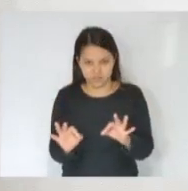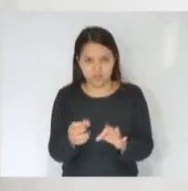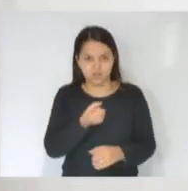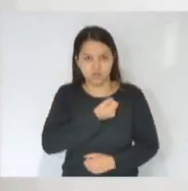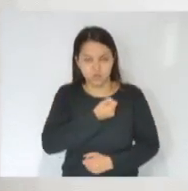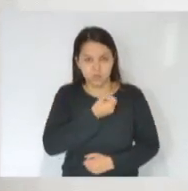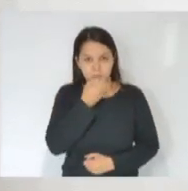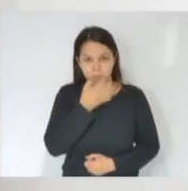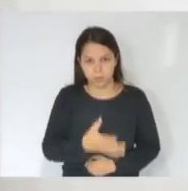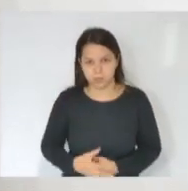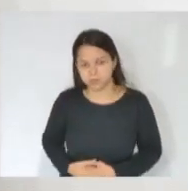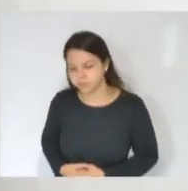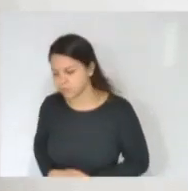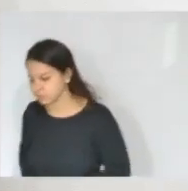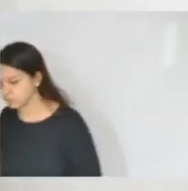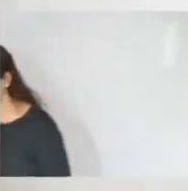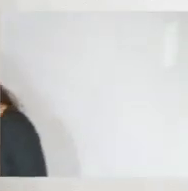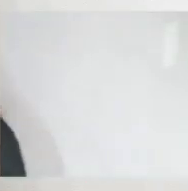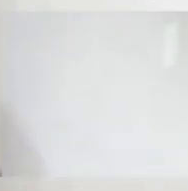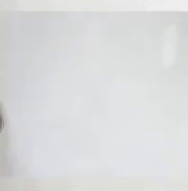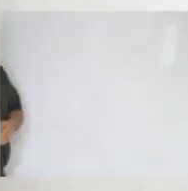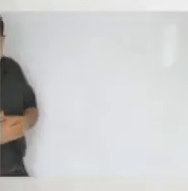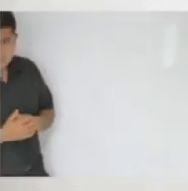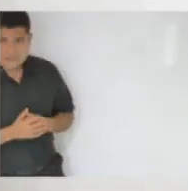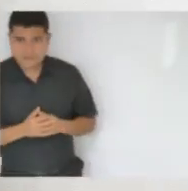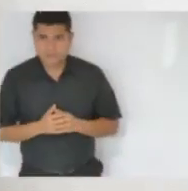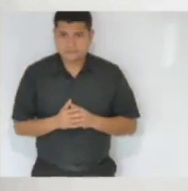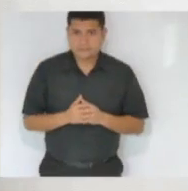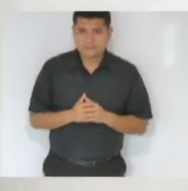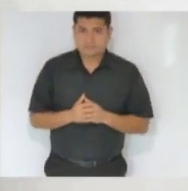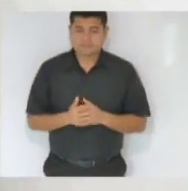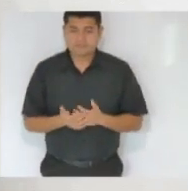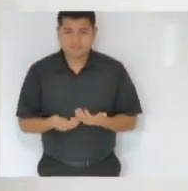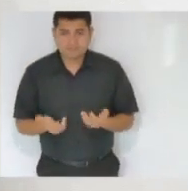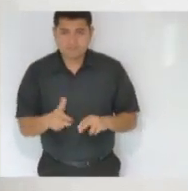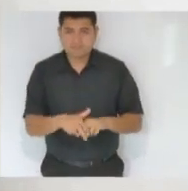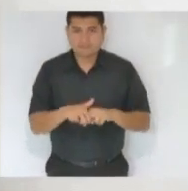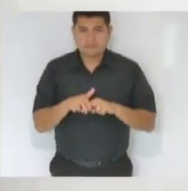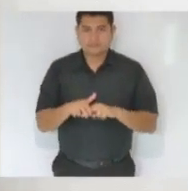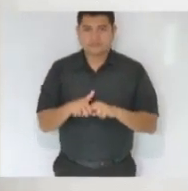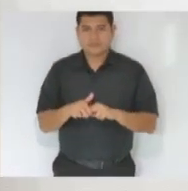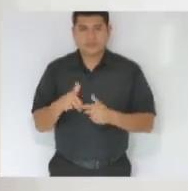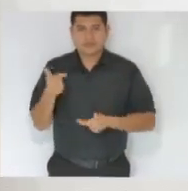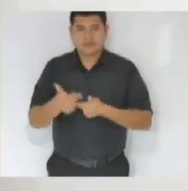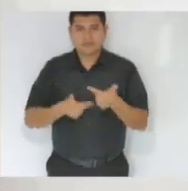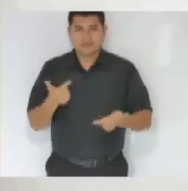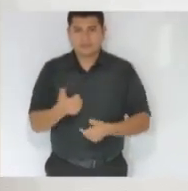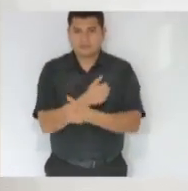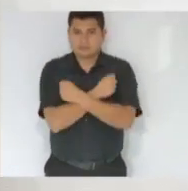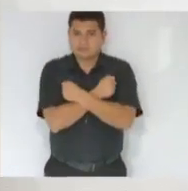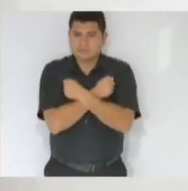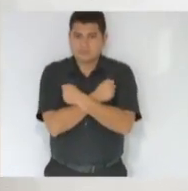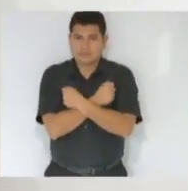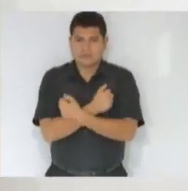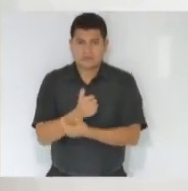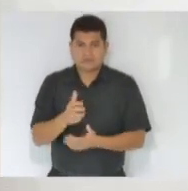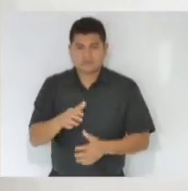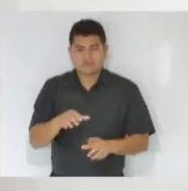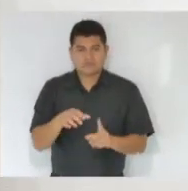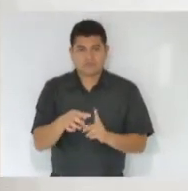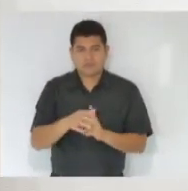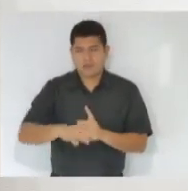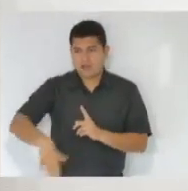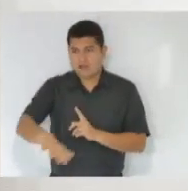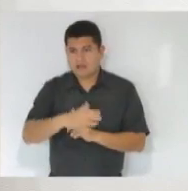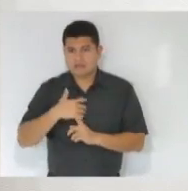fabuloso. Portanto, estendemos esse trabalho, o Abraço, aos demais segmentos. Fizemos a inauguração da